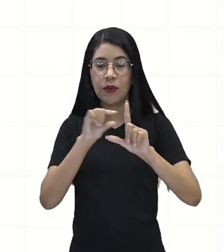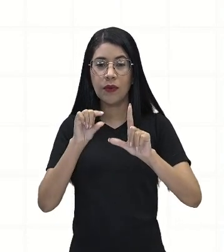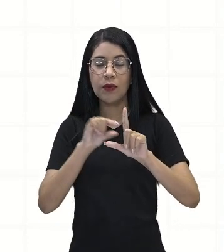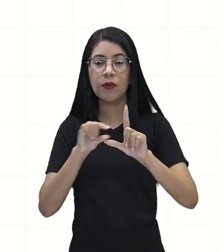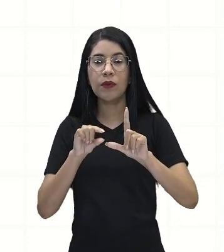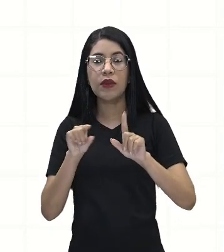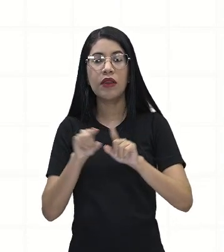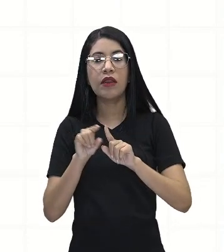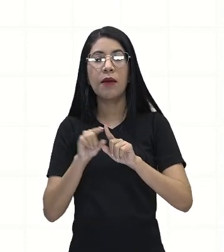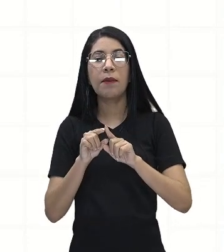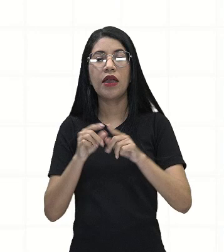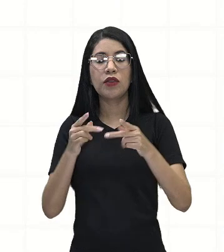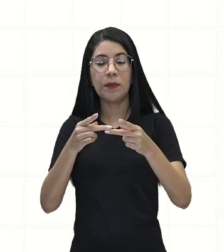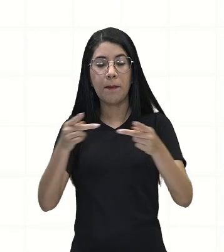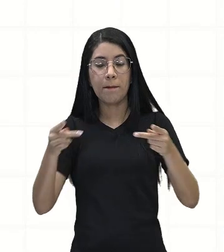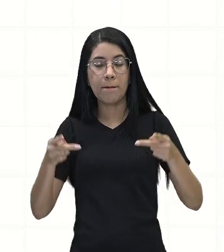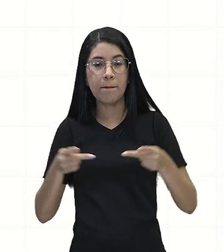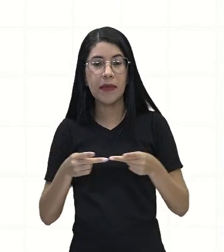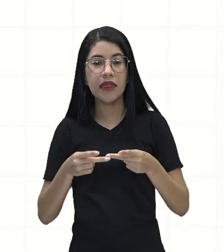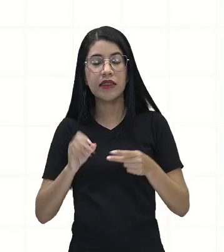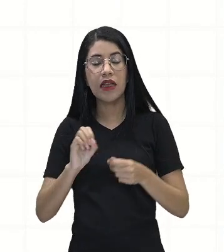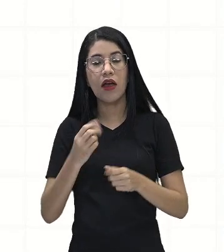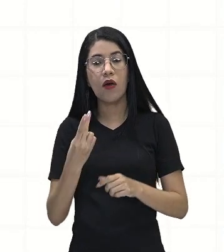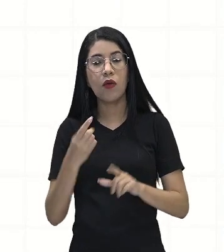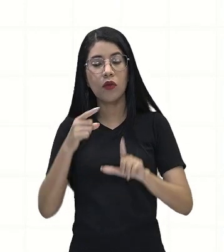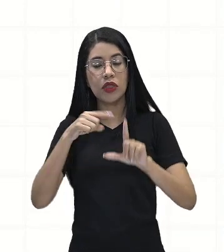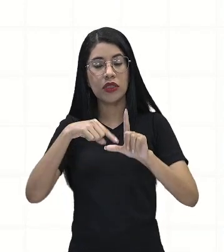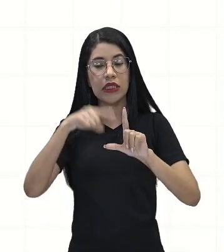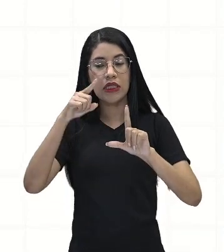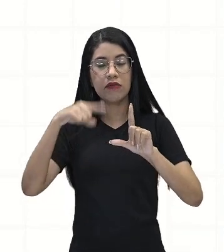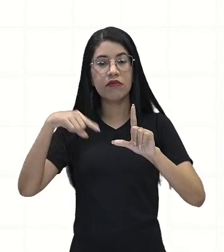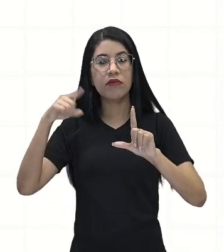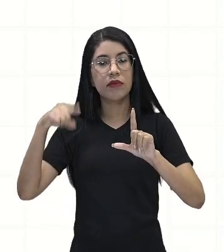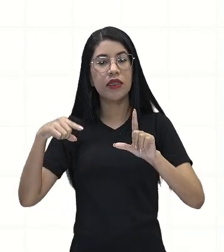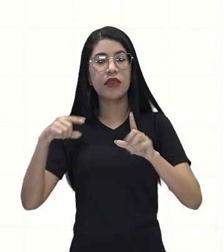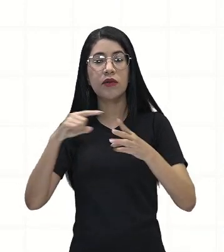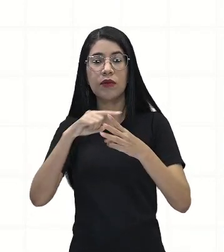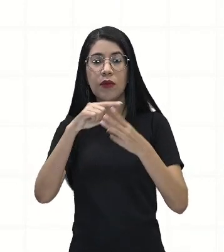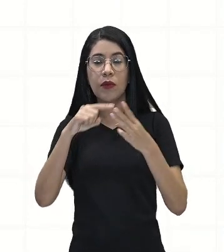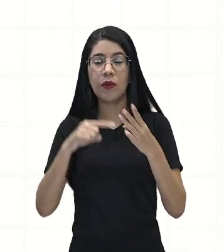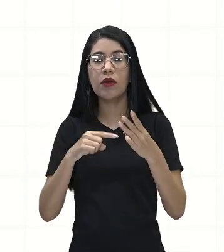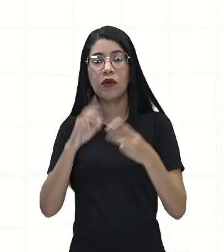de setores ou os gráficos de linhas. Então, esses são os